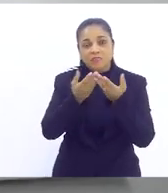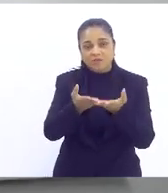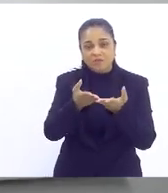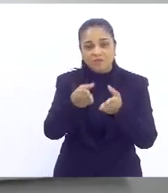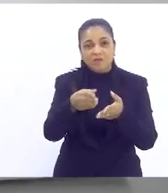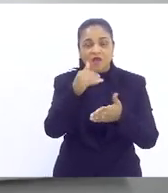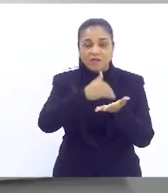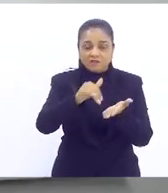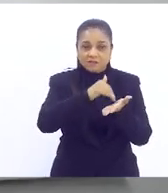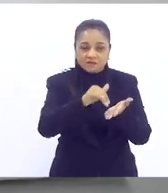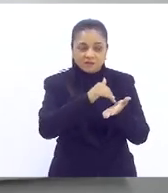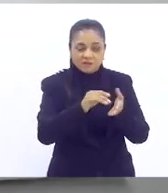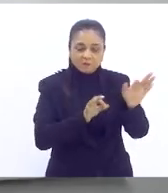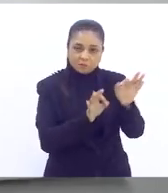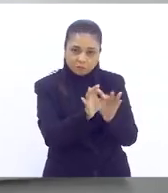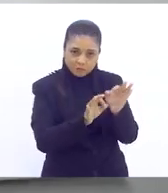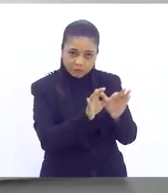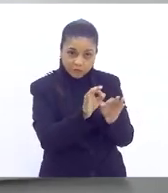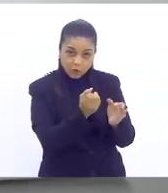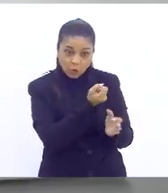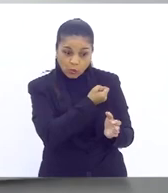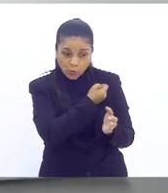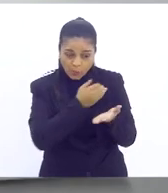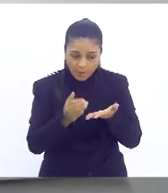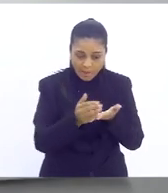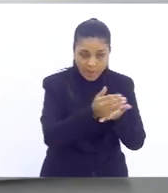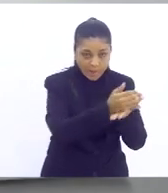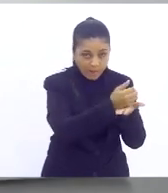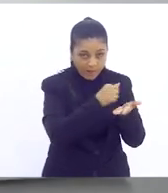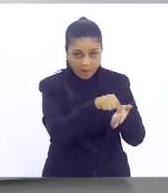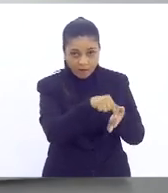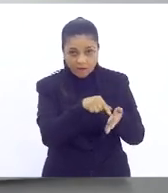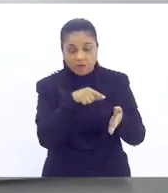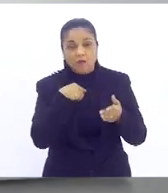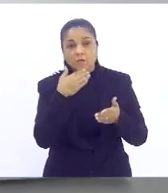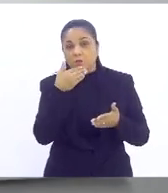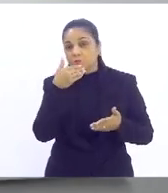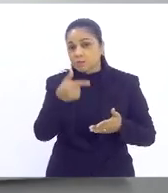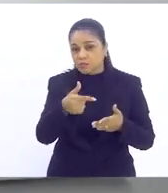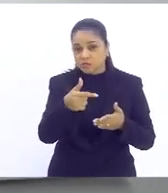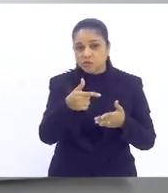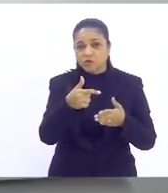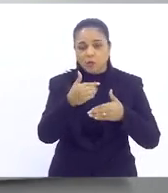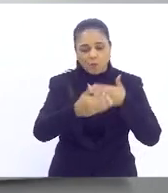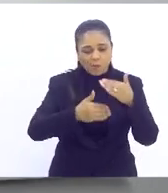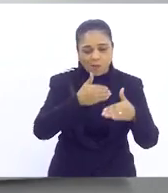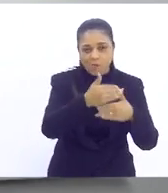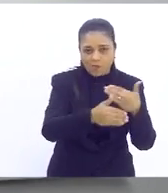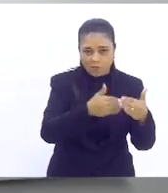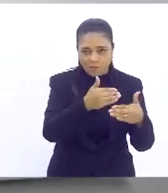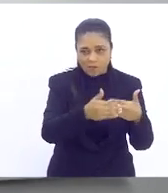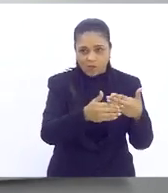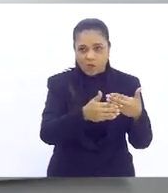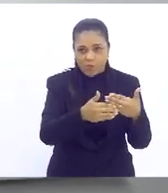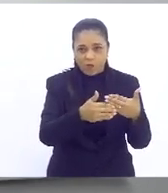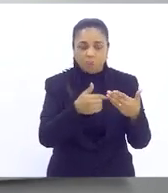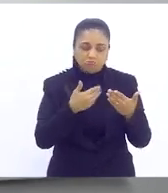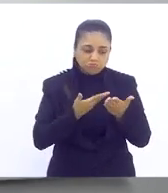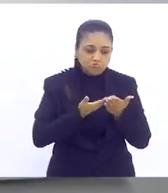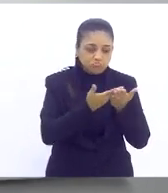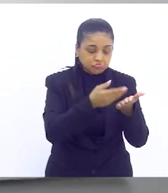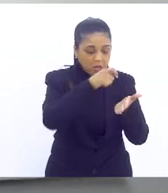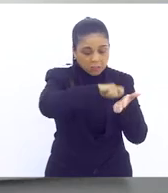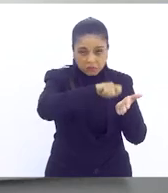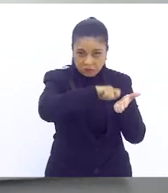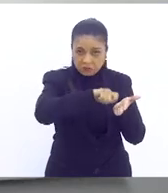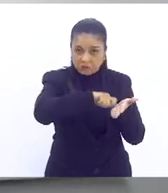a secretaria de planejamento então o nosso pedido é que tão logo esse procedimento eu posso fazer até por escrito